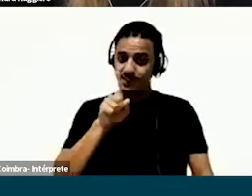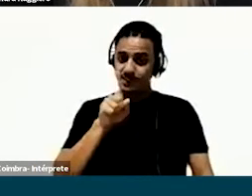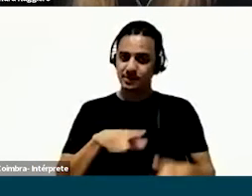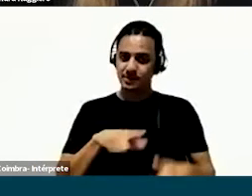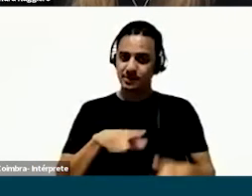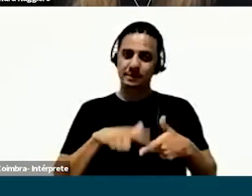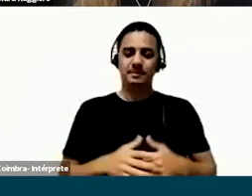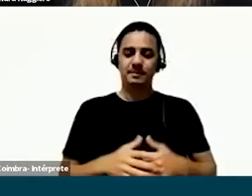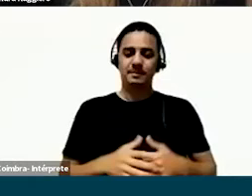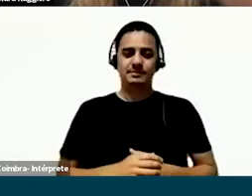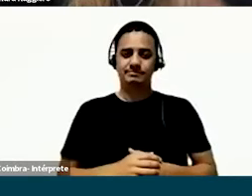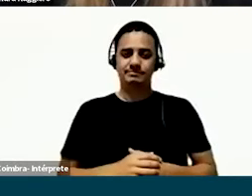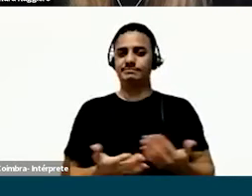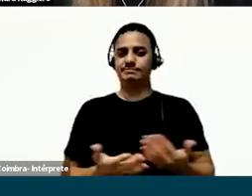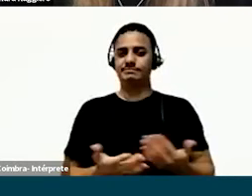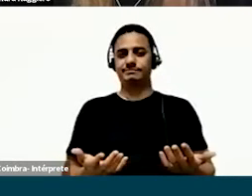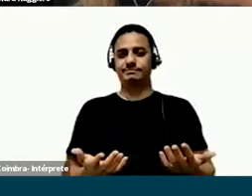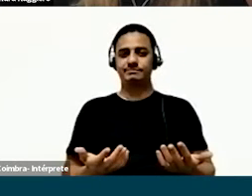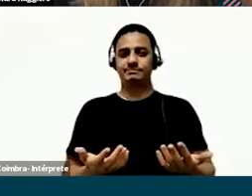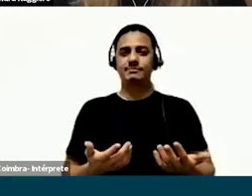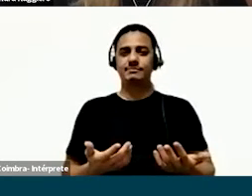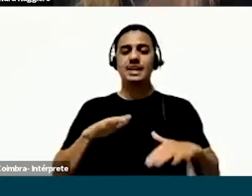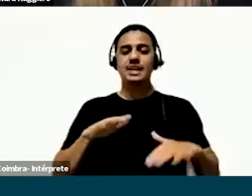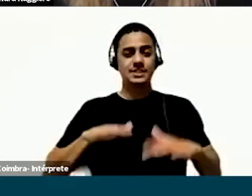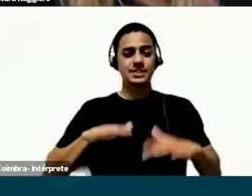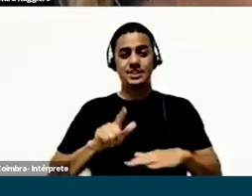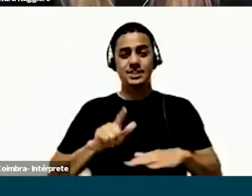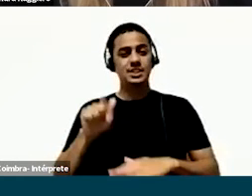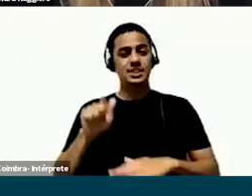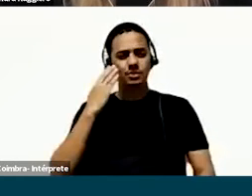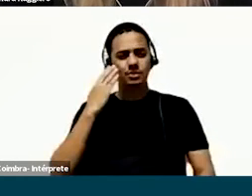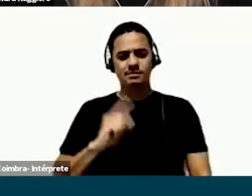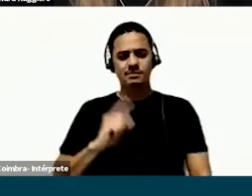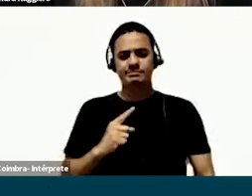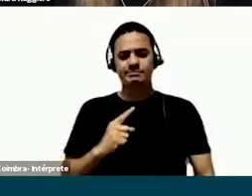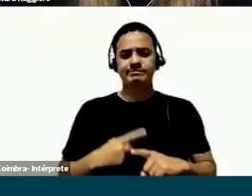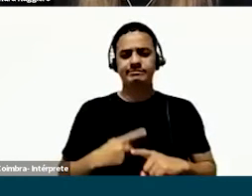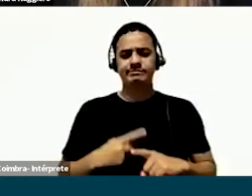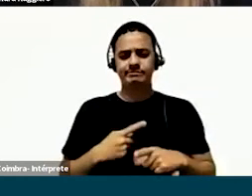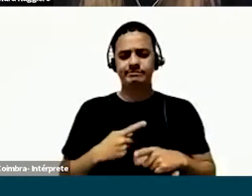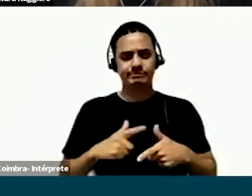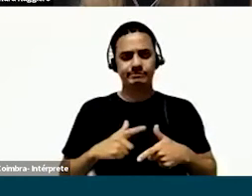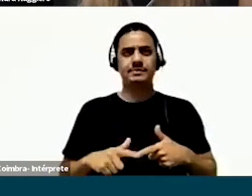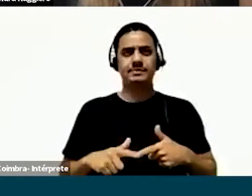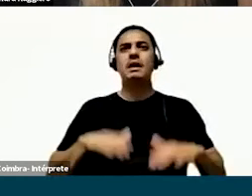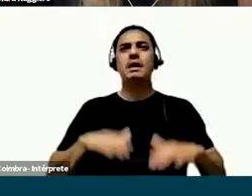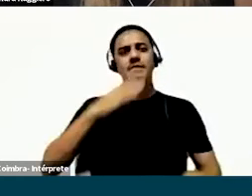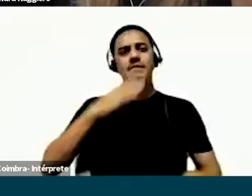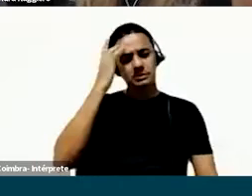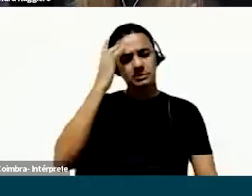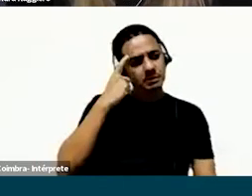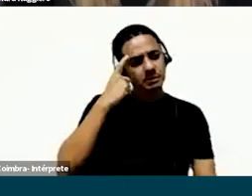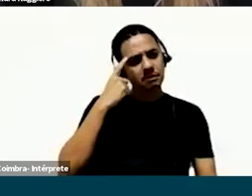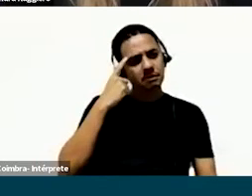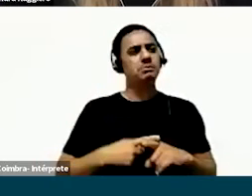são vocês, certo? E essa resposta, ela acaba sendo ainda incompreendida pelos gestores, né? E aí, às vezes, eles pensam,